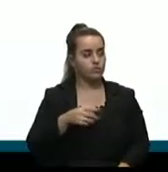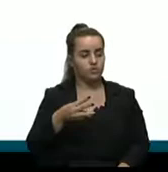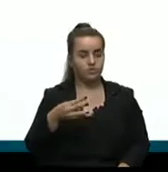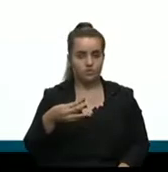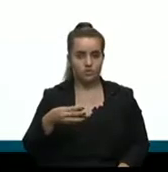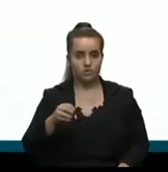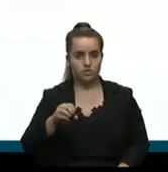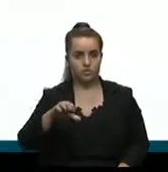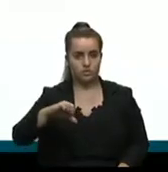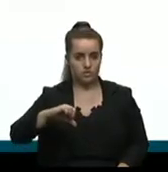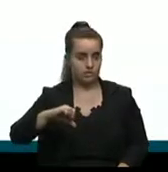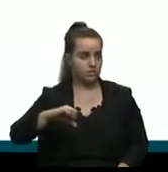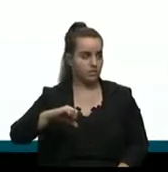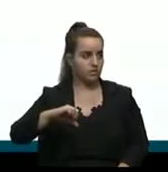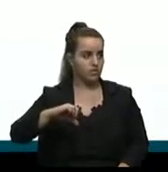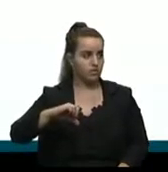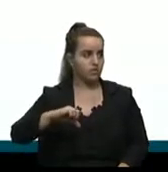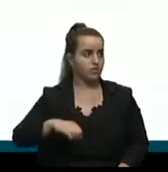0,309.